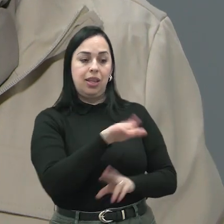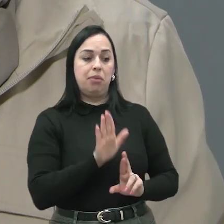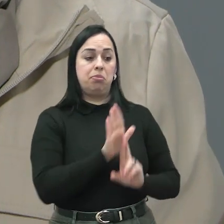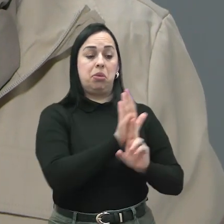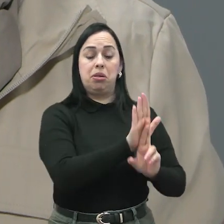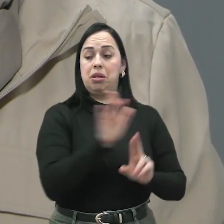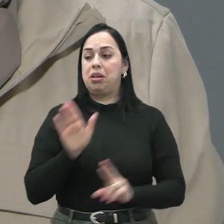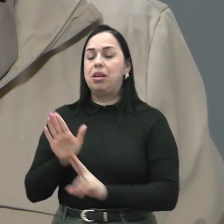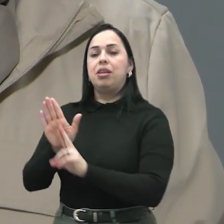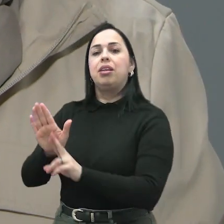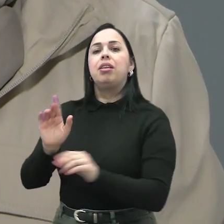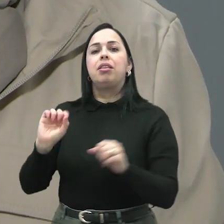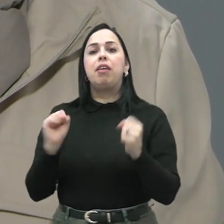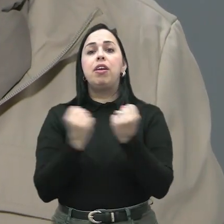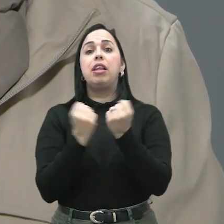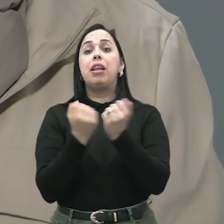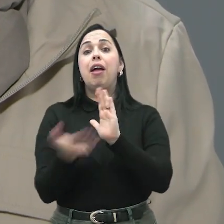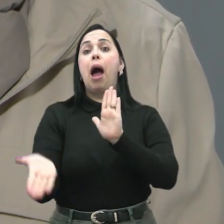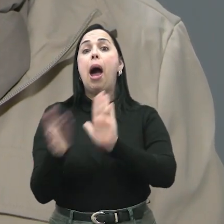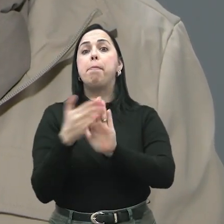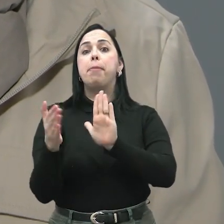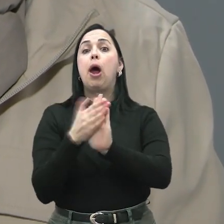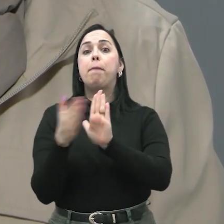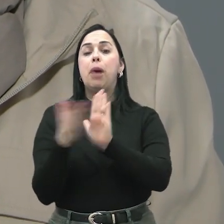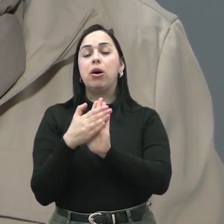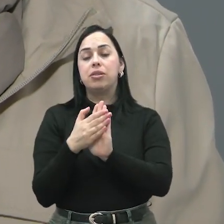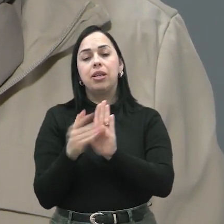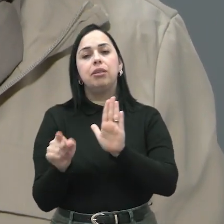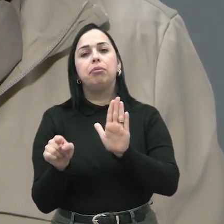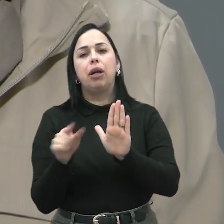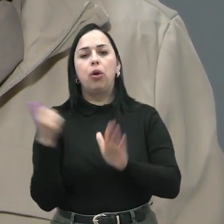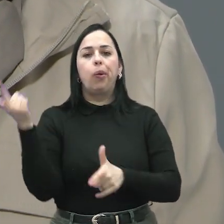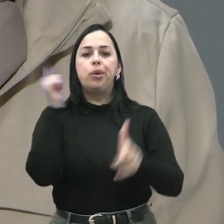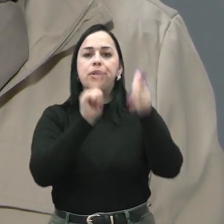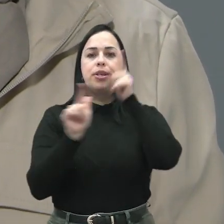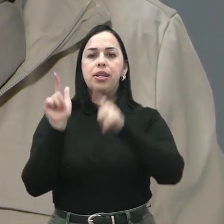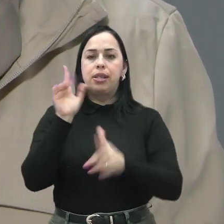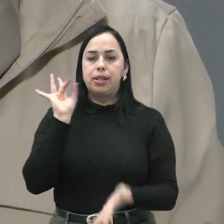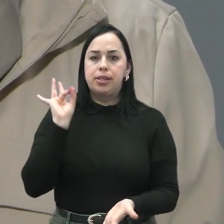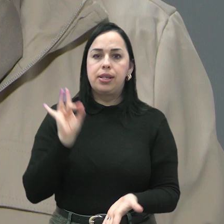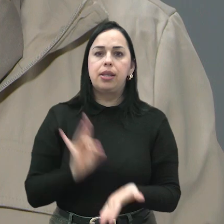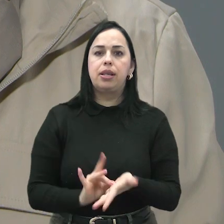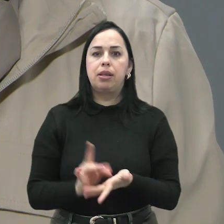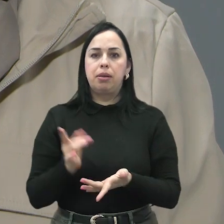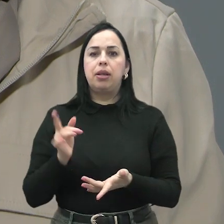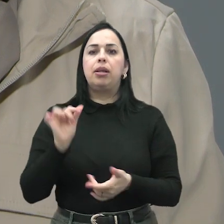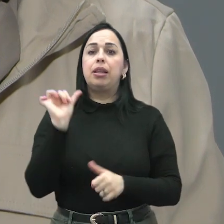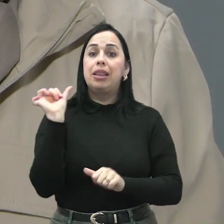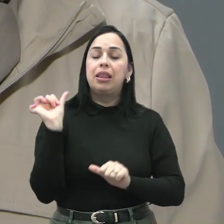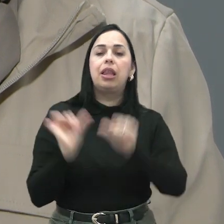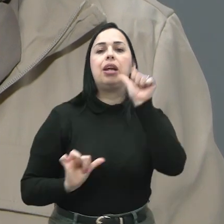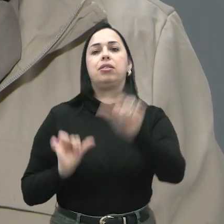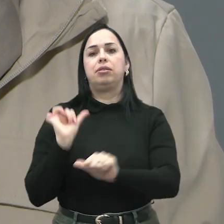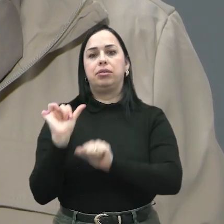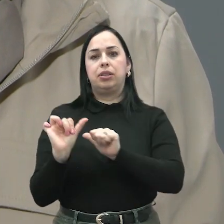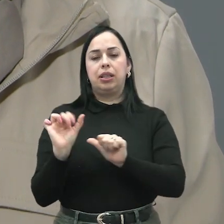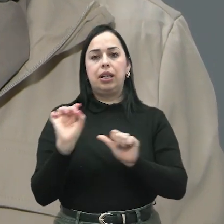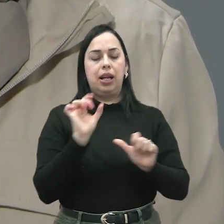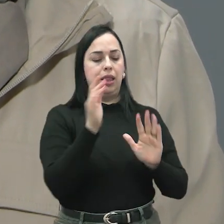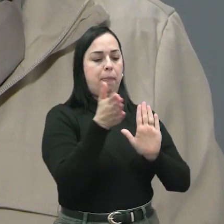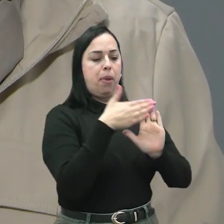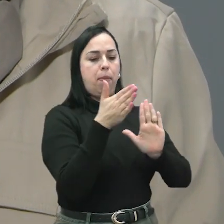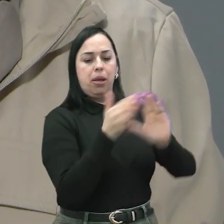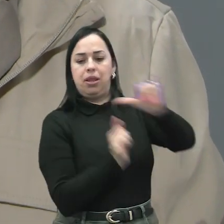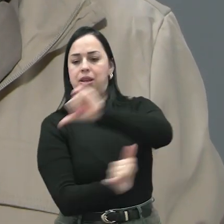regional quanto na federal, defendendo essas propostas, né? Para que a gente consiga efetivamente, né, transformar